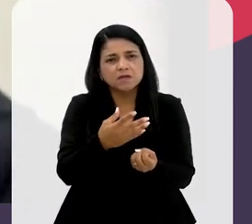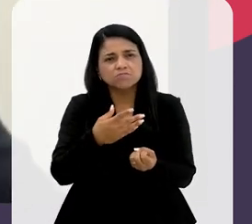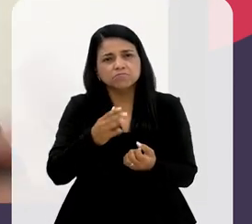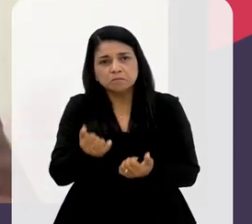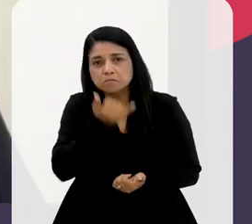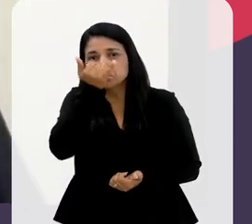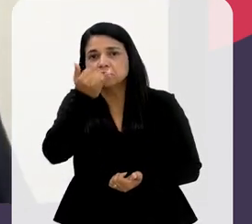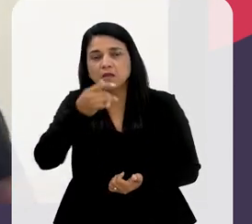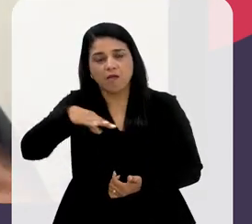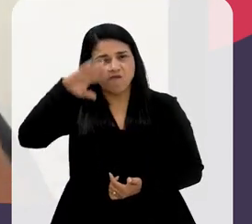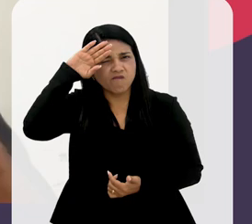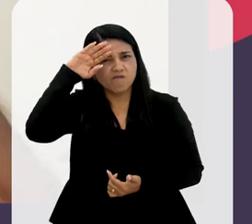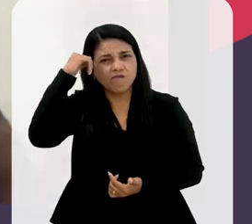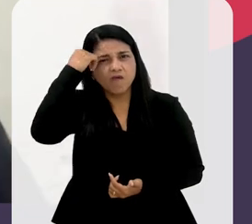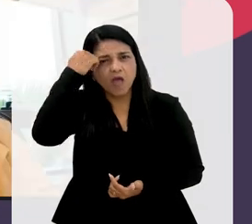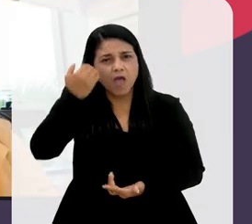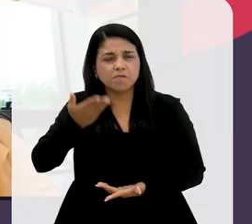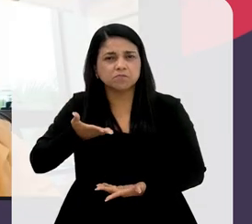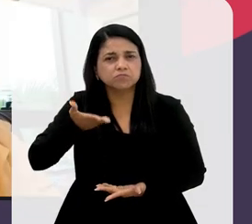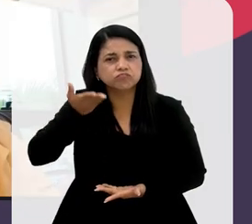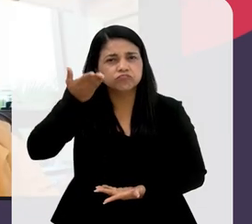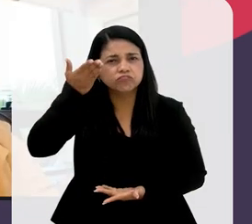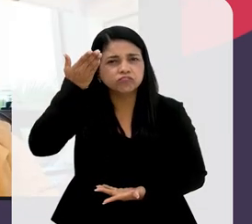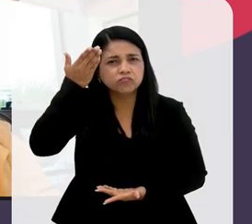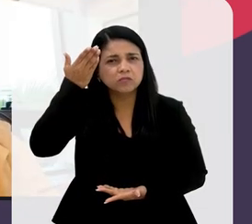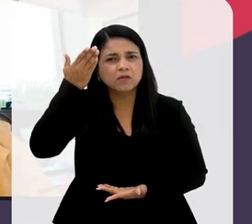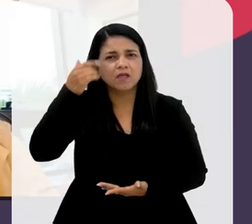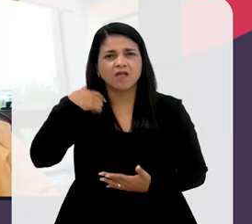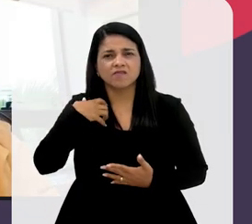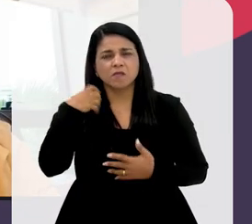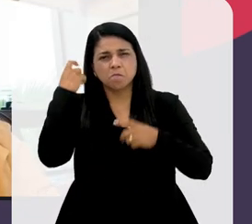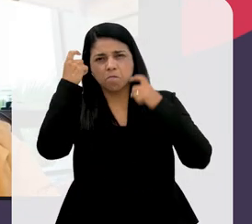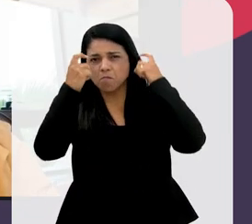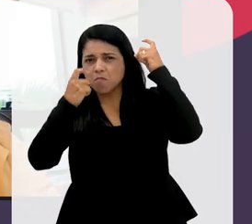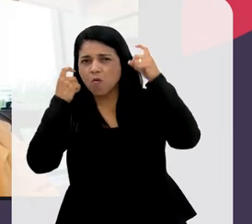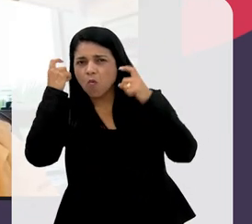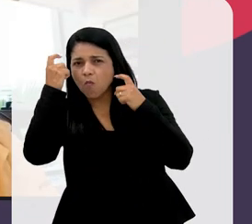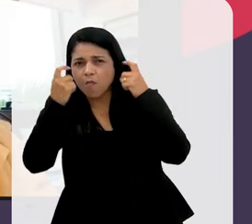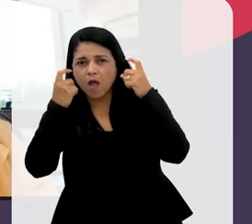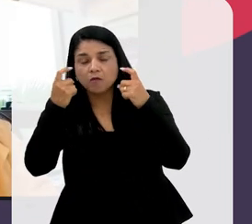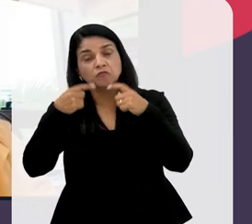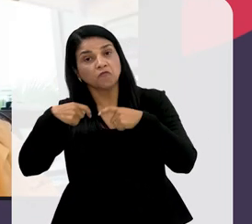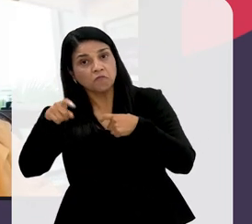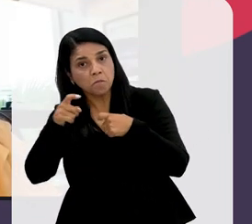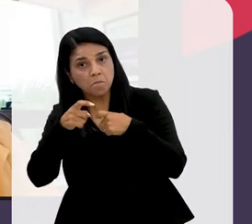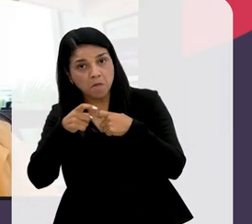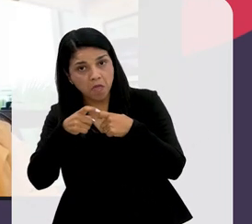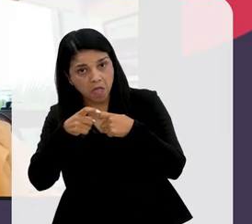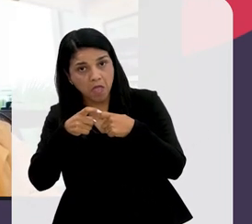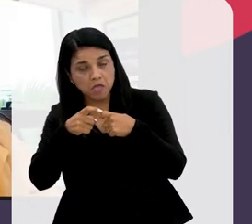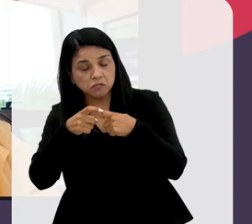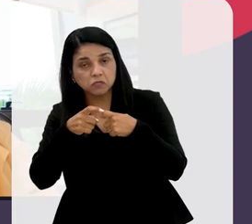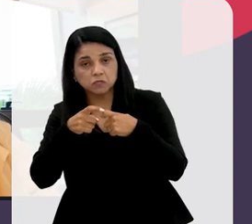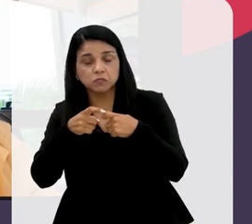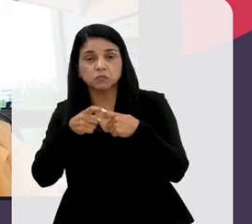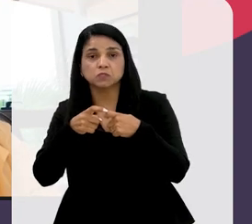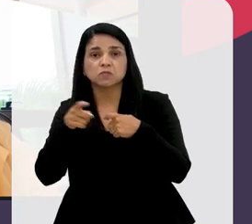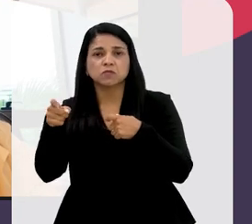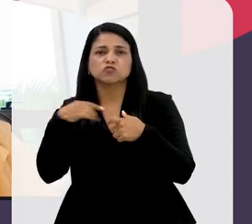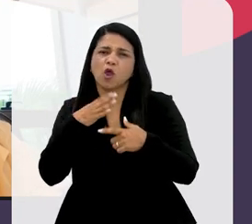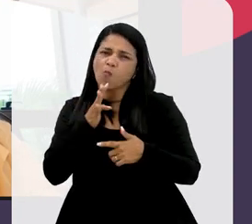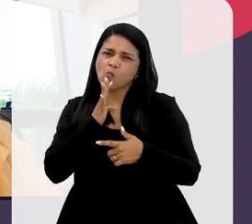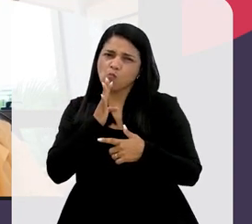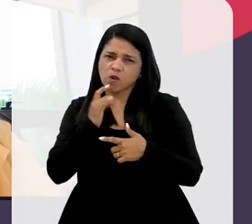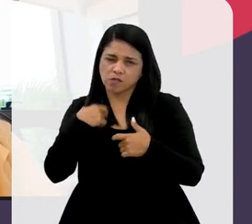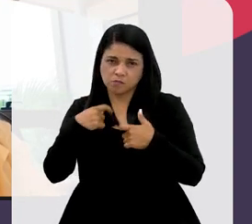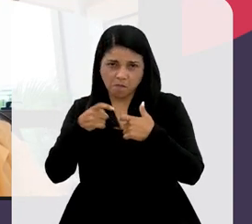e aí, de repente, eu fiquei com febre. Do nada, fiquei com febre, comecei a ficar preocupado, mas fui ao médico, consegui um